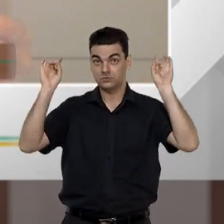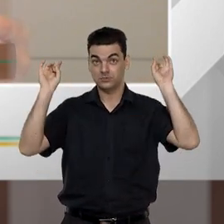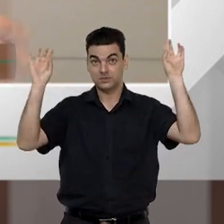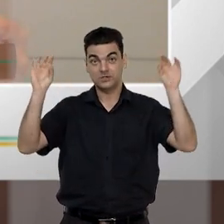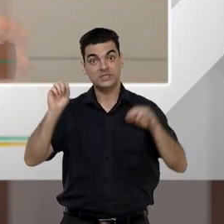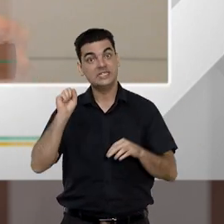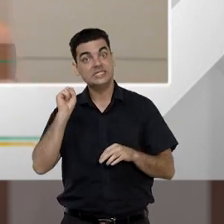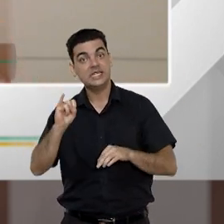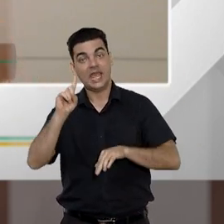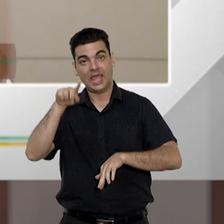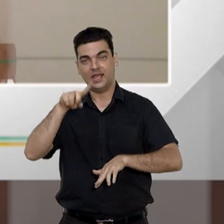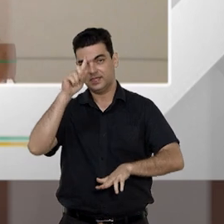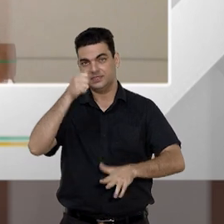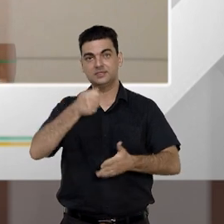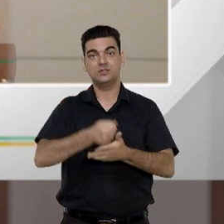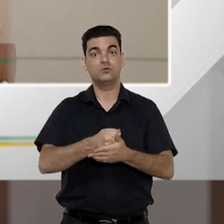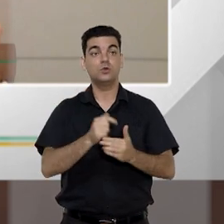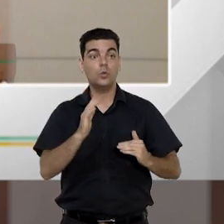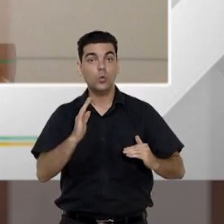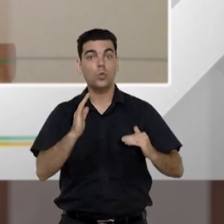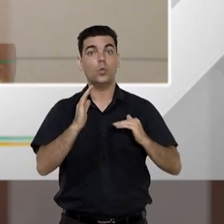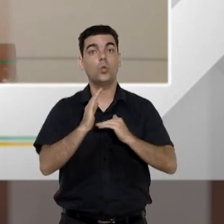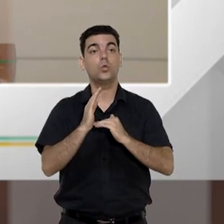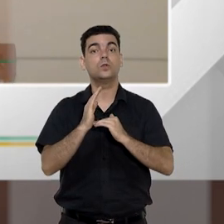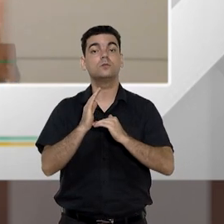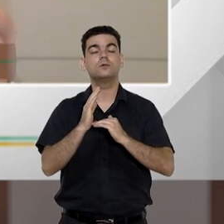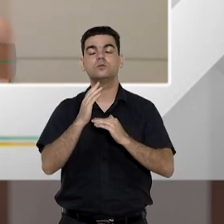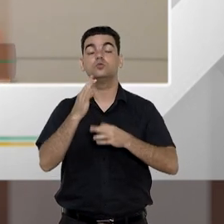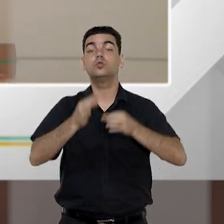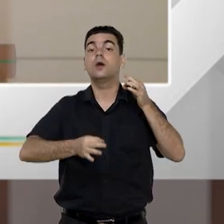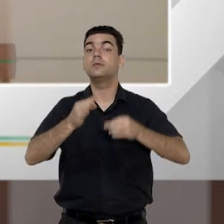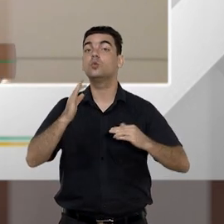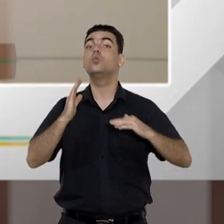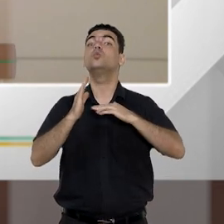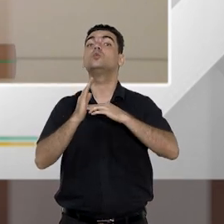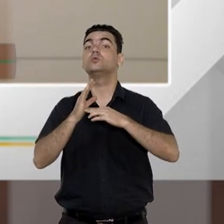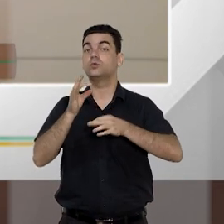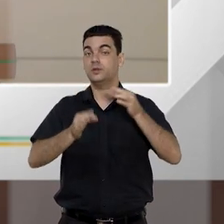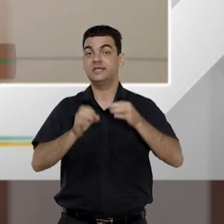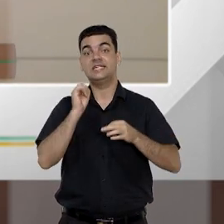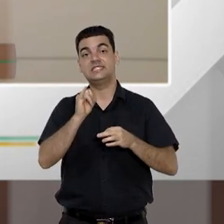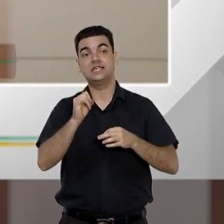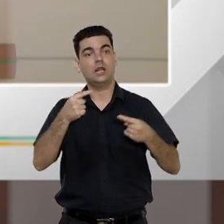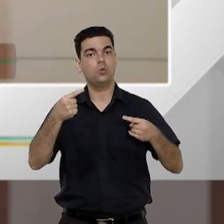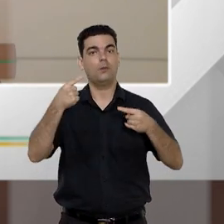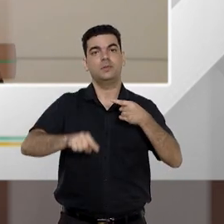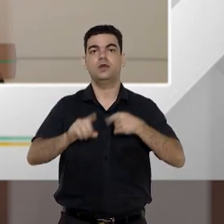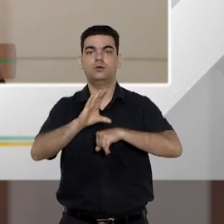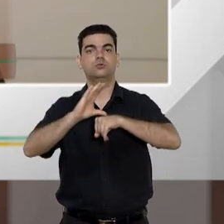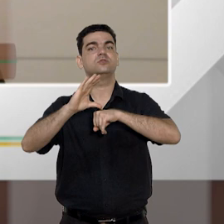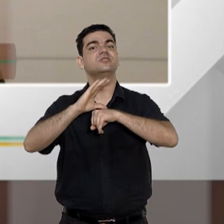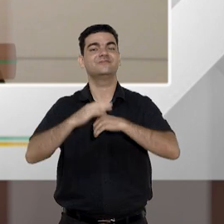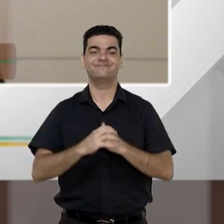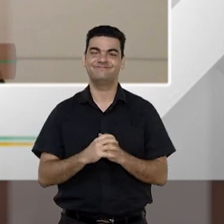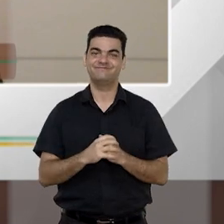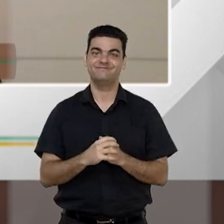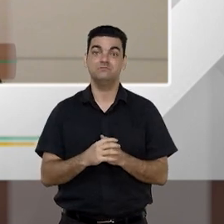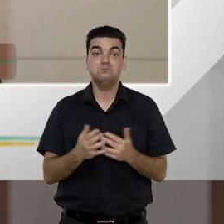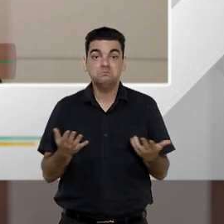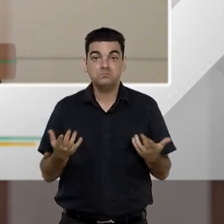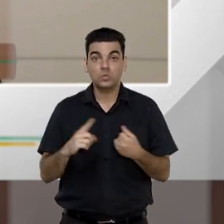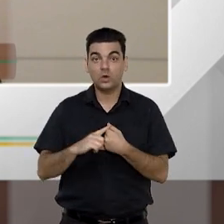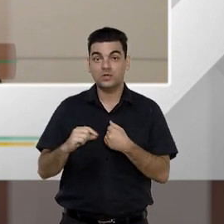cabe recurso extraordinário de decisões proferidas em última ou única instância quando, por exemplo, a decisão violar a